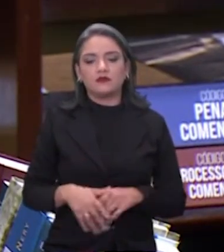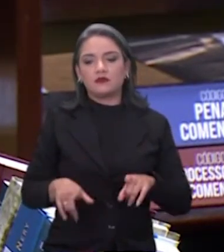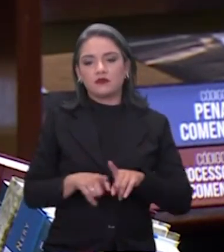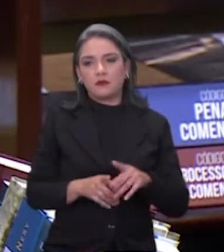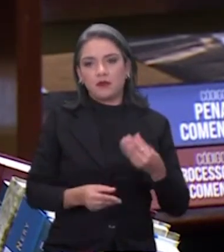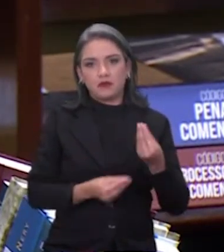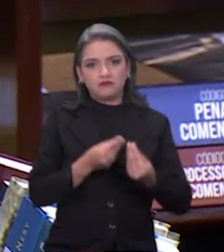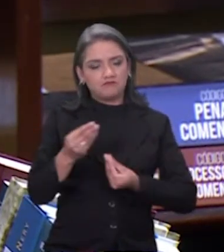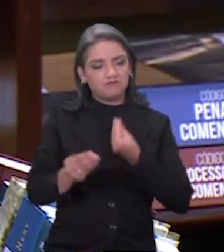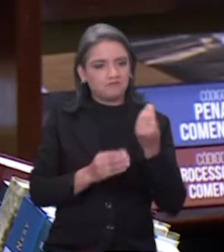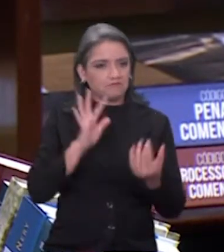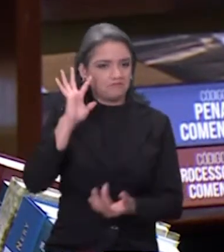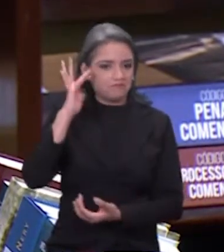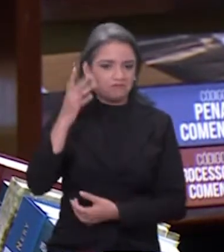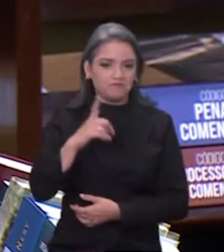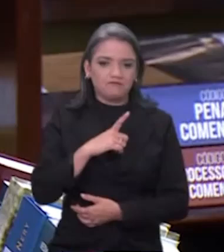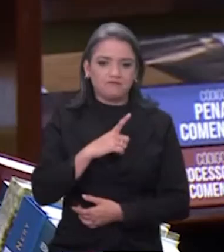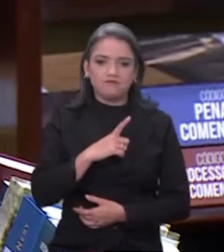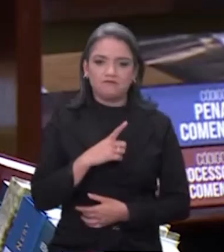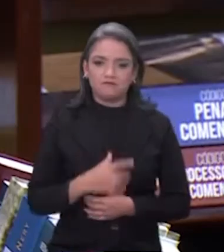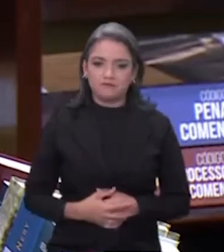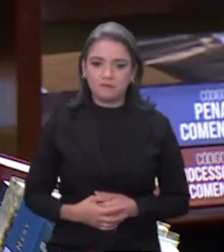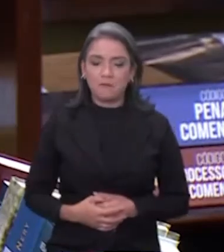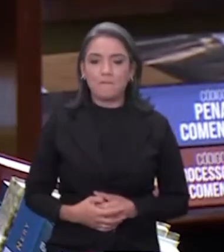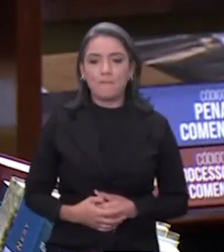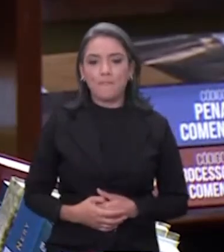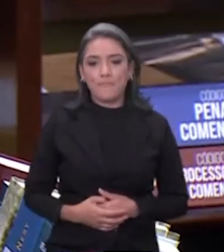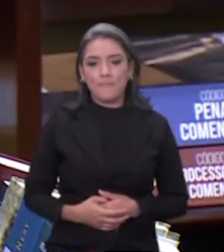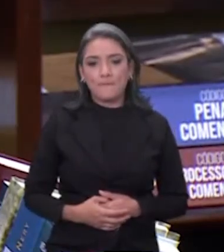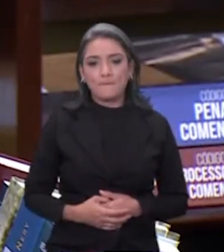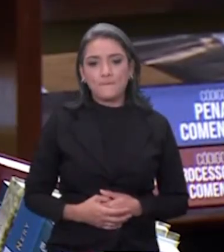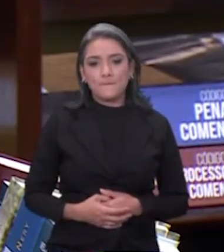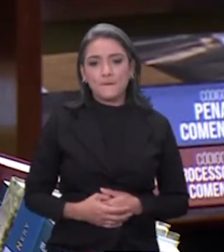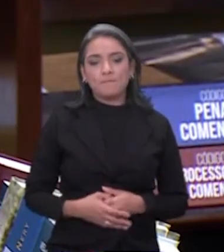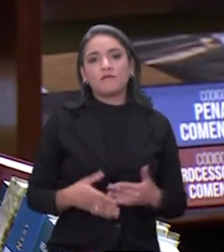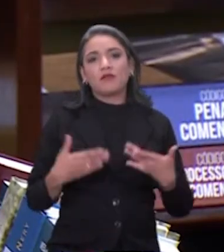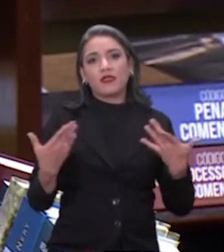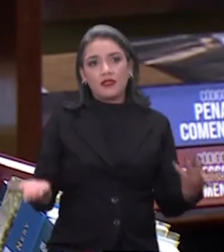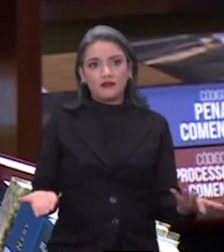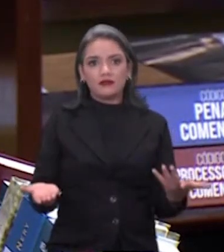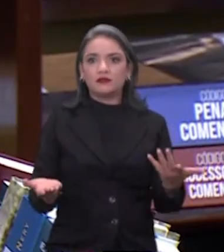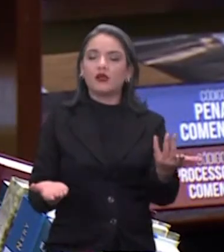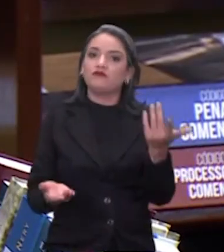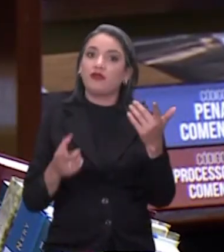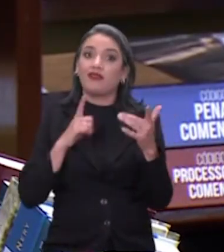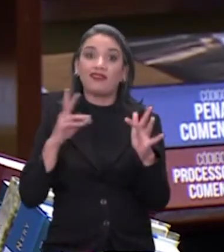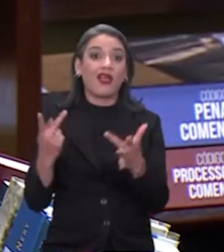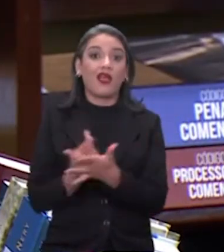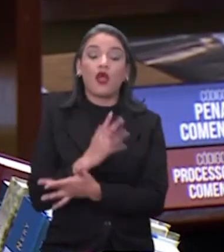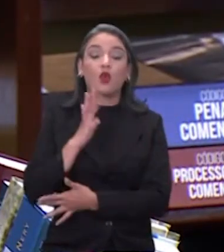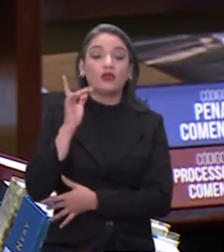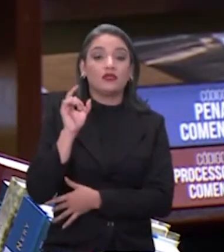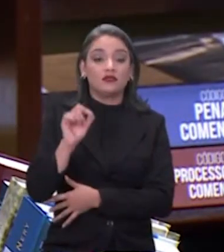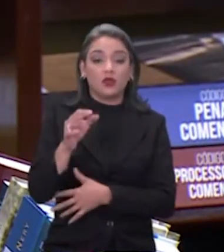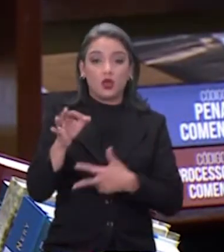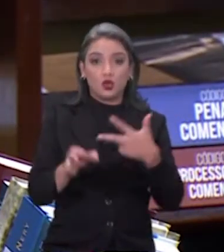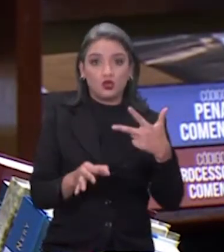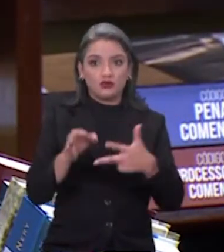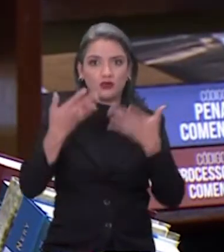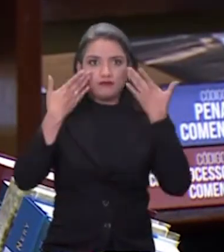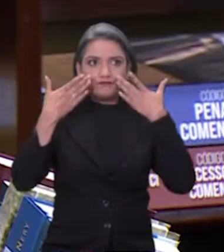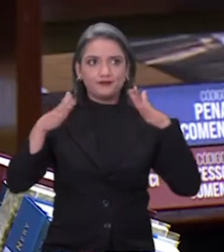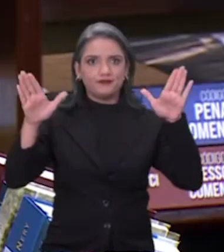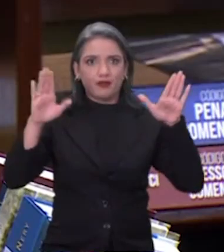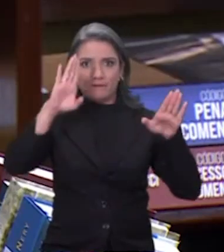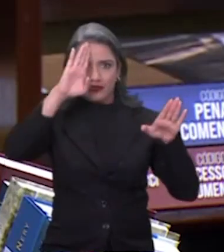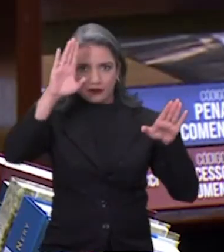indicam. Essa prática, anoto aqui, tem exposto o Poder Judiciário, em especial o Supremo Tribunal